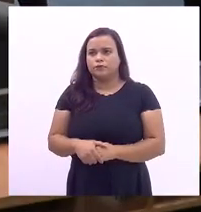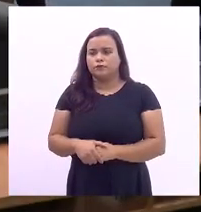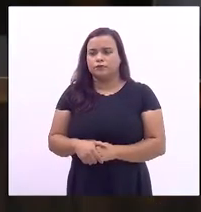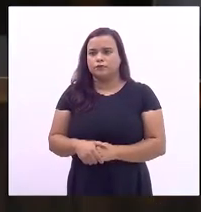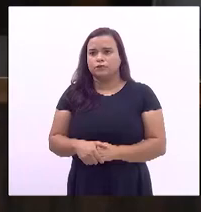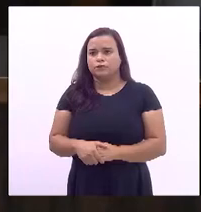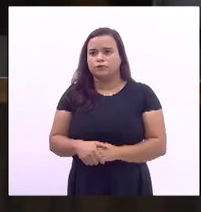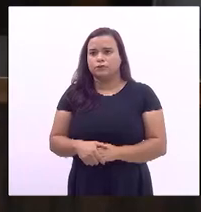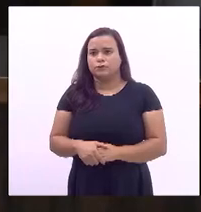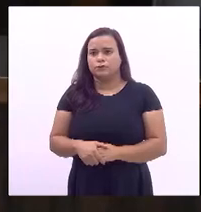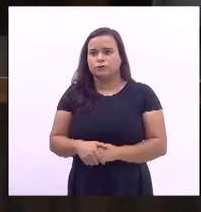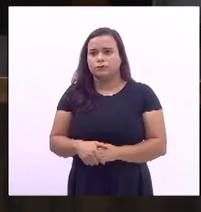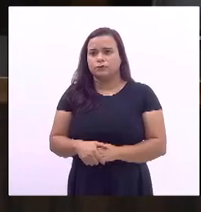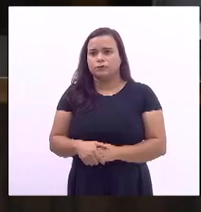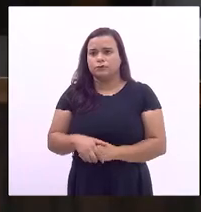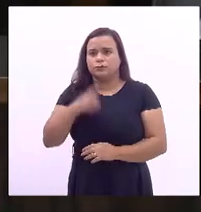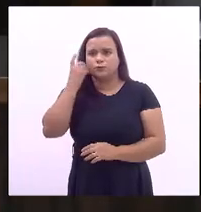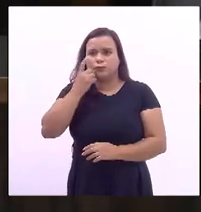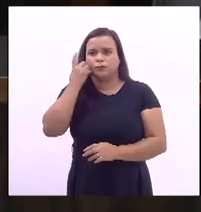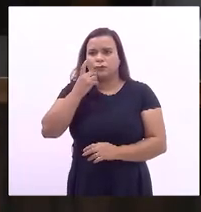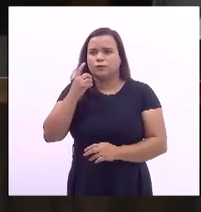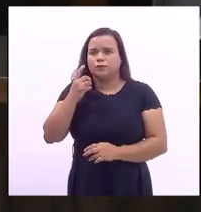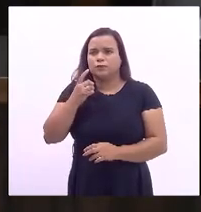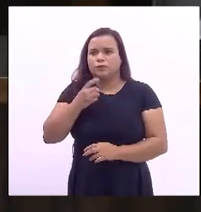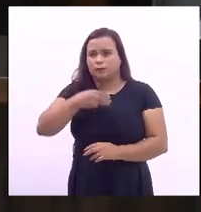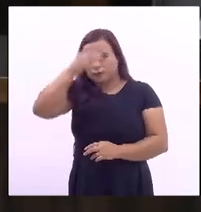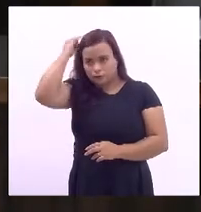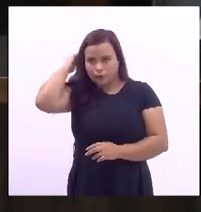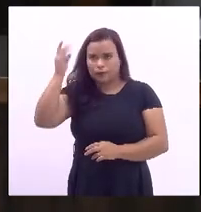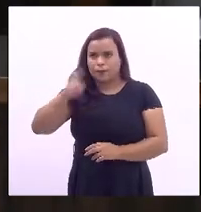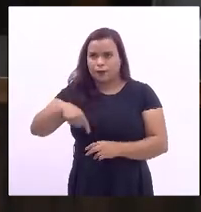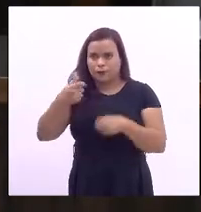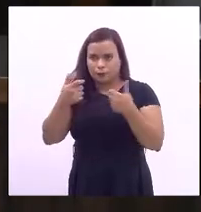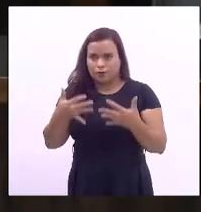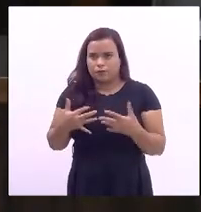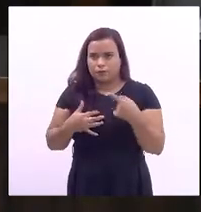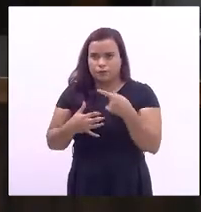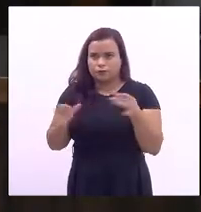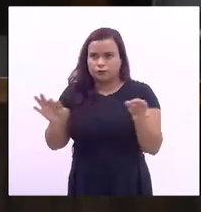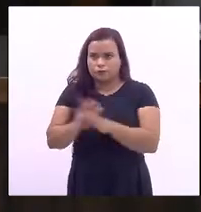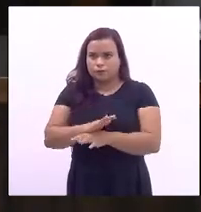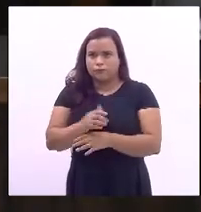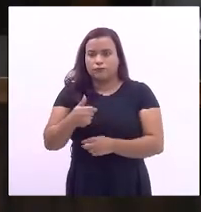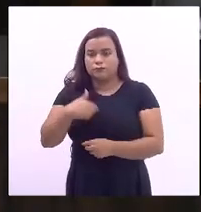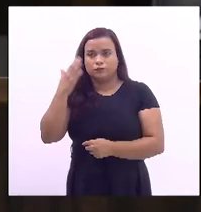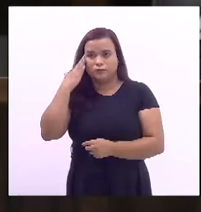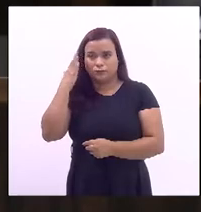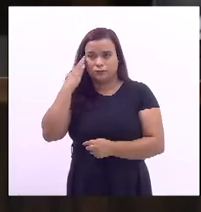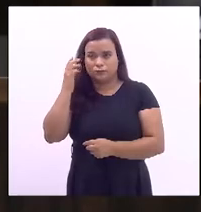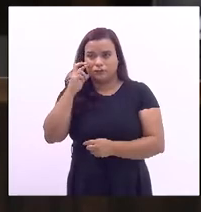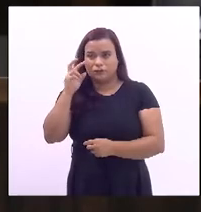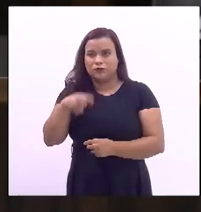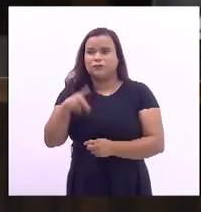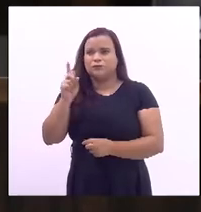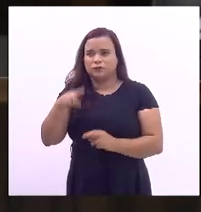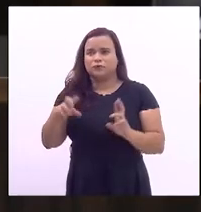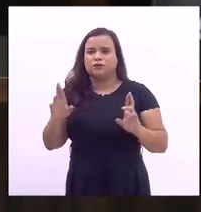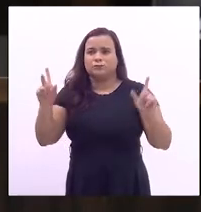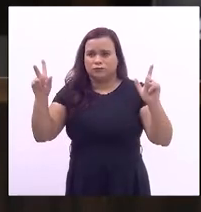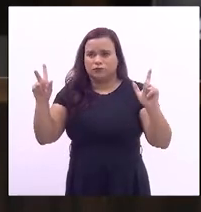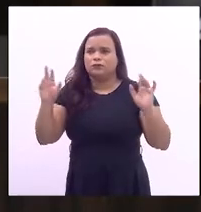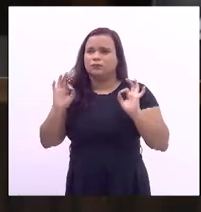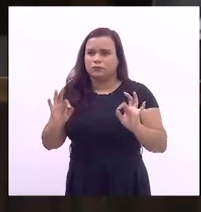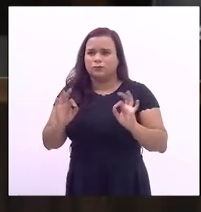e eu vou Deputado Márcio é o tempo que eu acabei de falar com você silêncio eu entendi que são coisas distintas